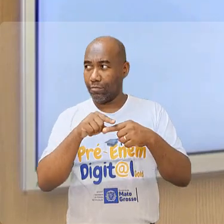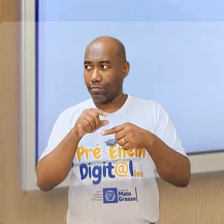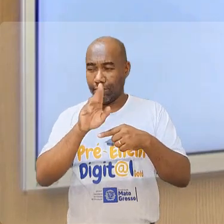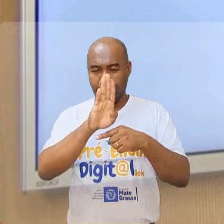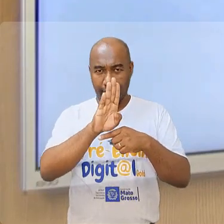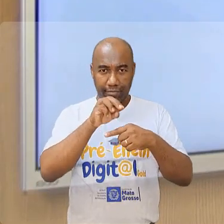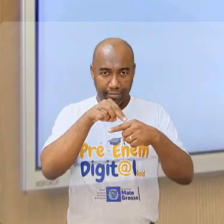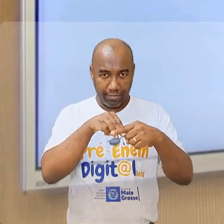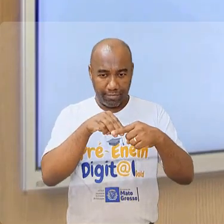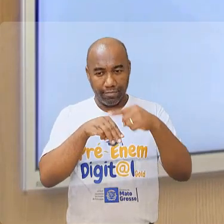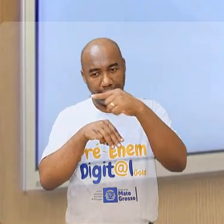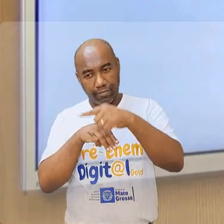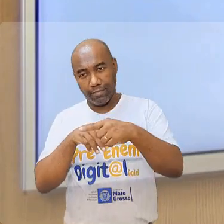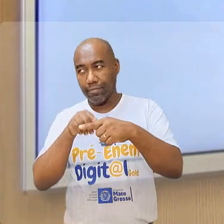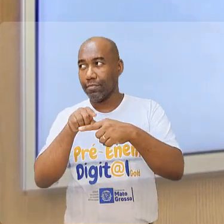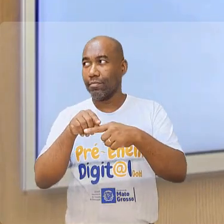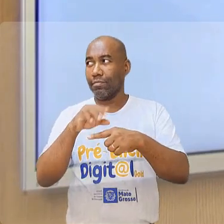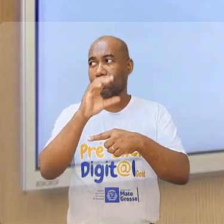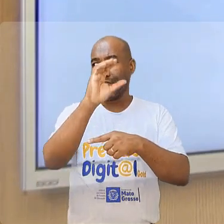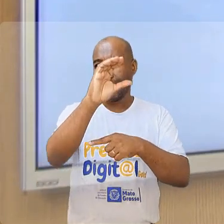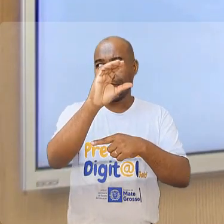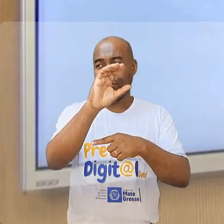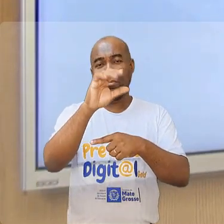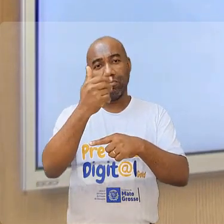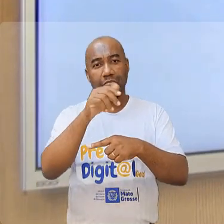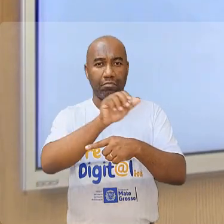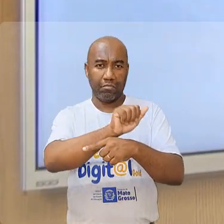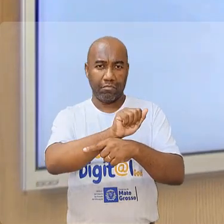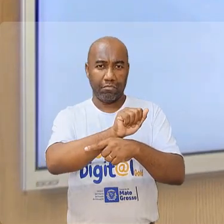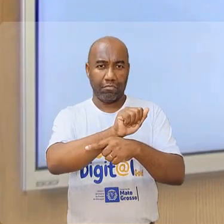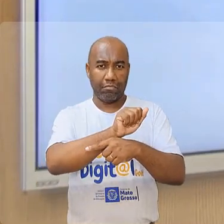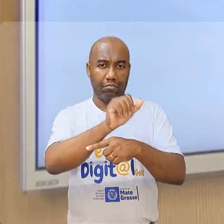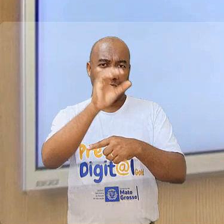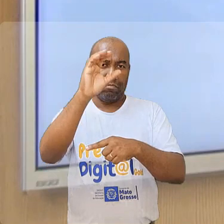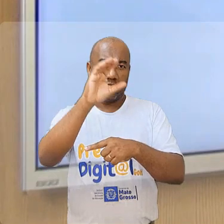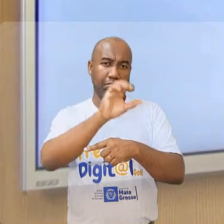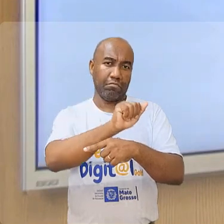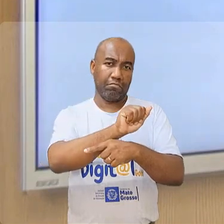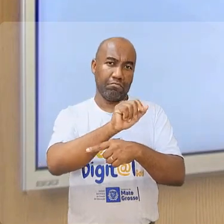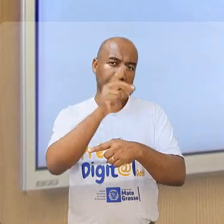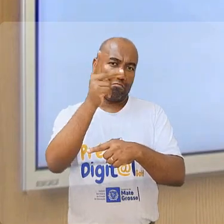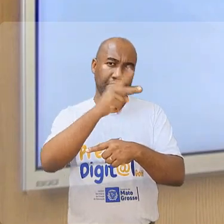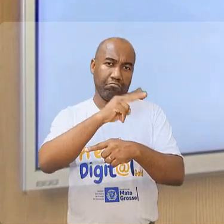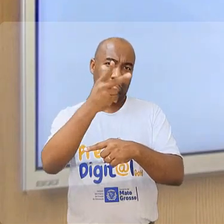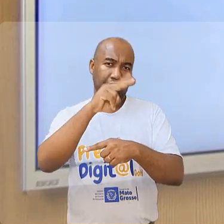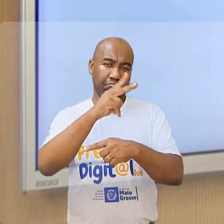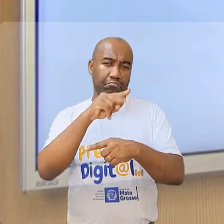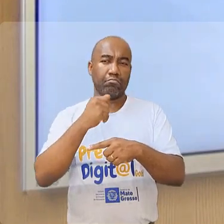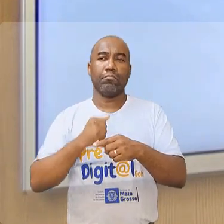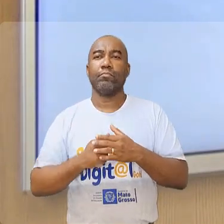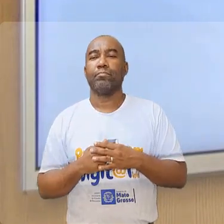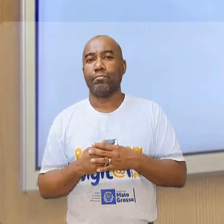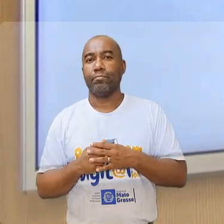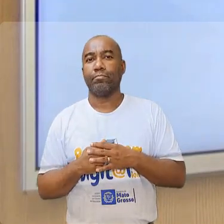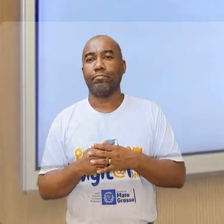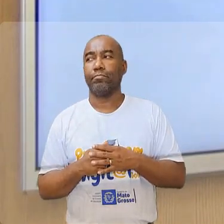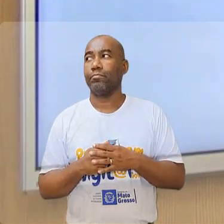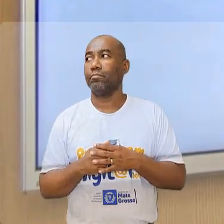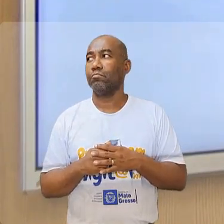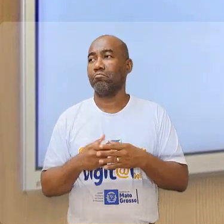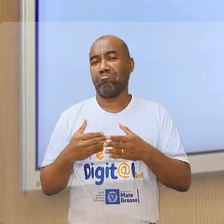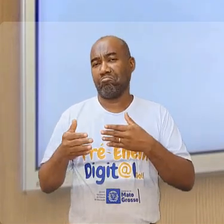Então eu tenho que pegar ou se ou a letra ao seja cumprimento a e colocar na parte de cima vó